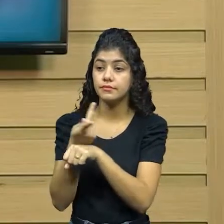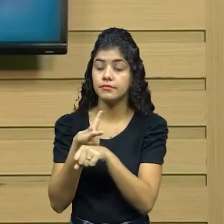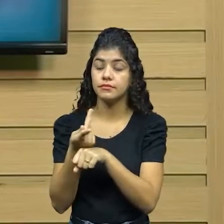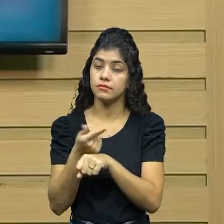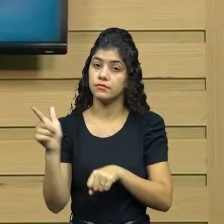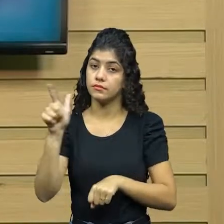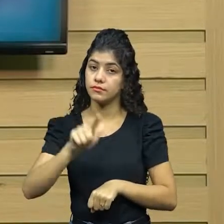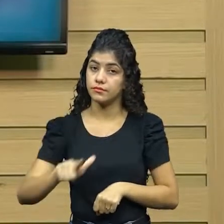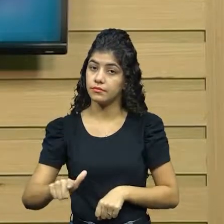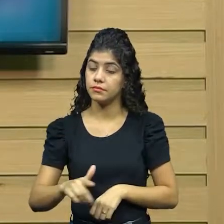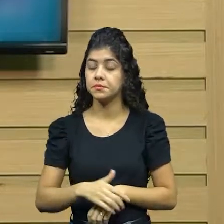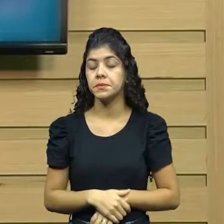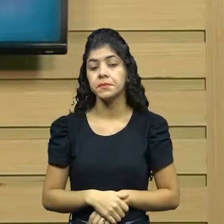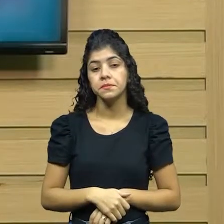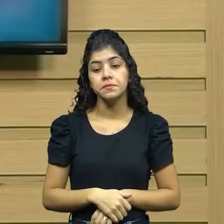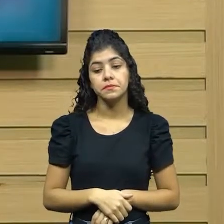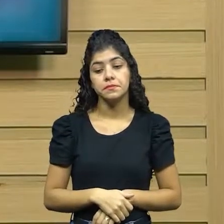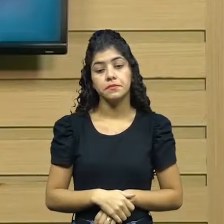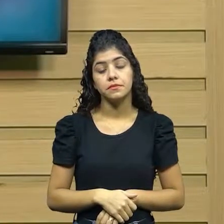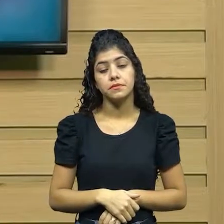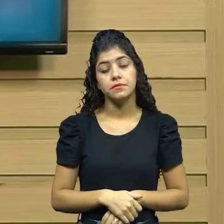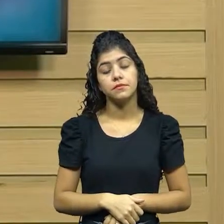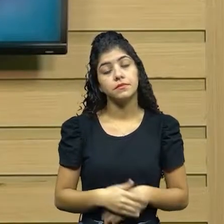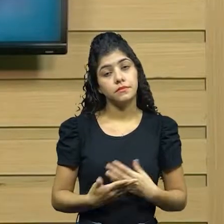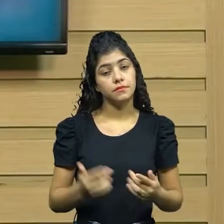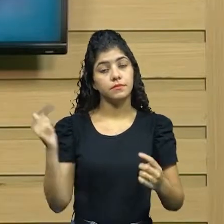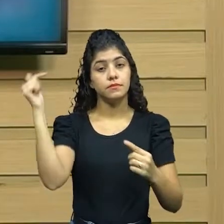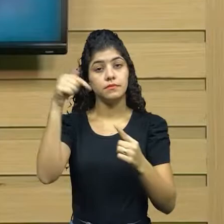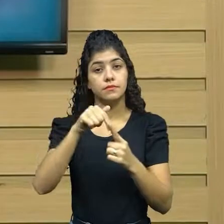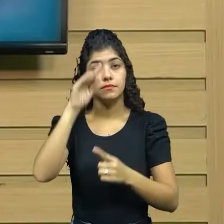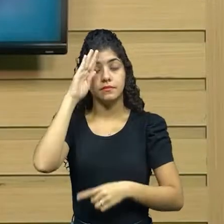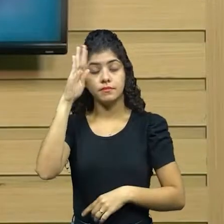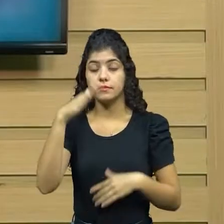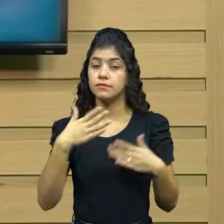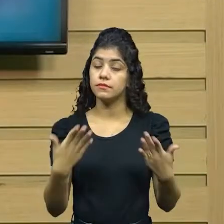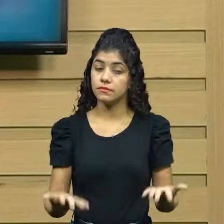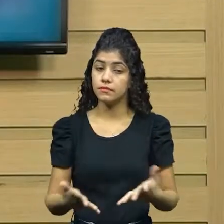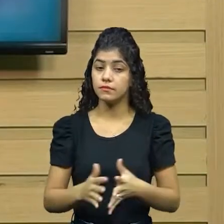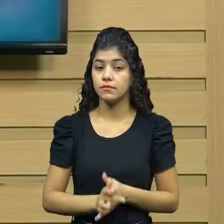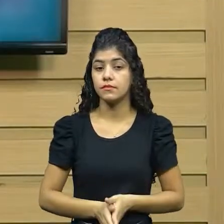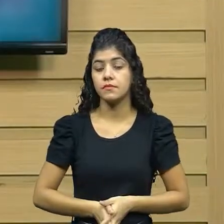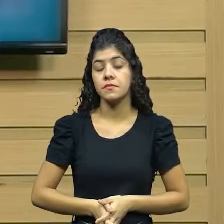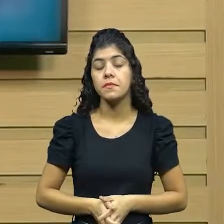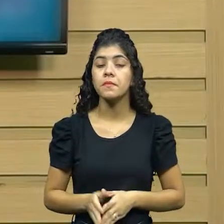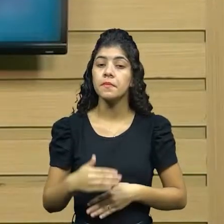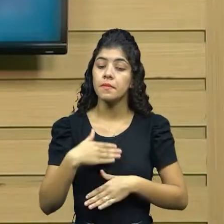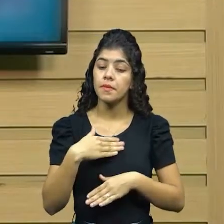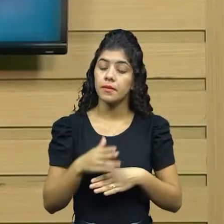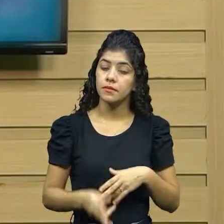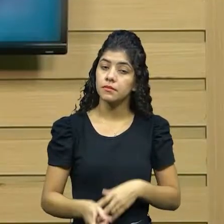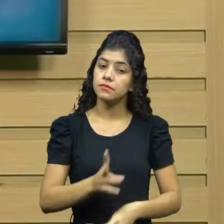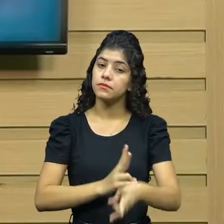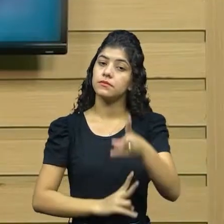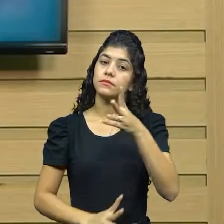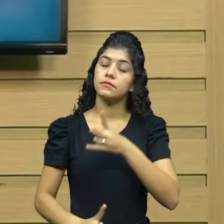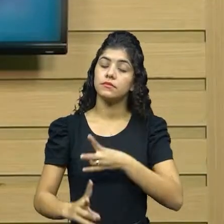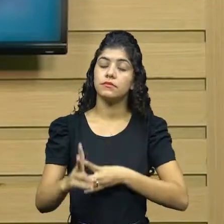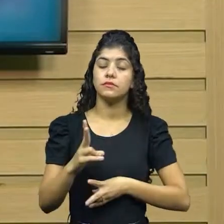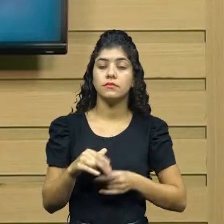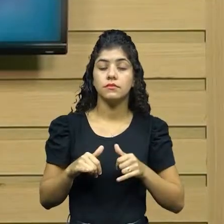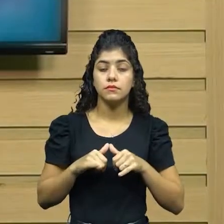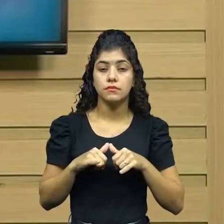um dos objetivos principais do marketing é exatamente manter e cultivar os clientes atuais